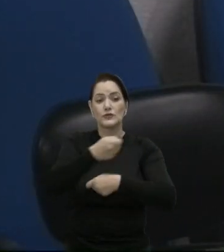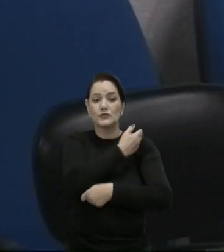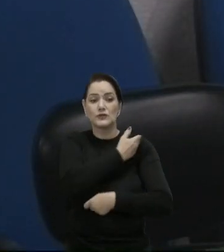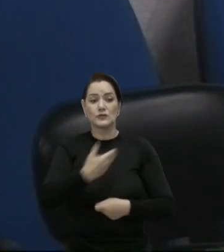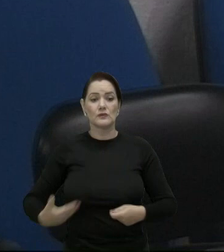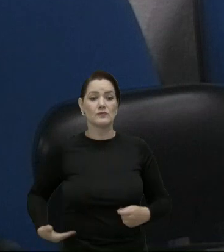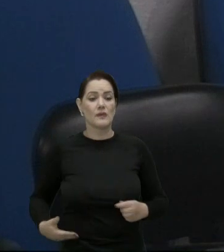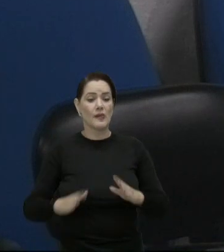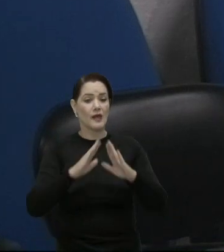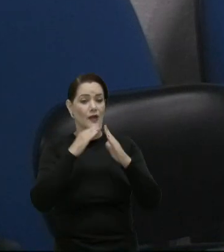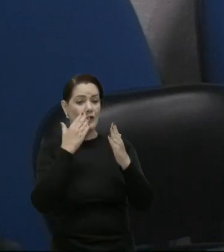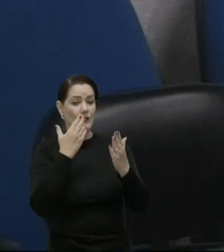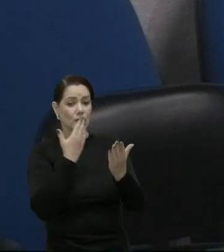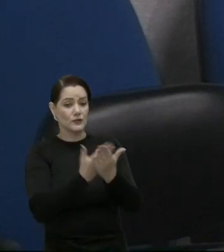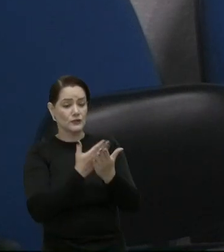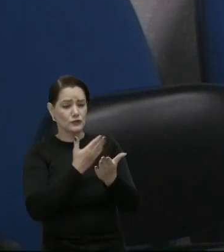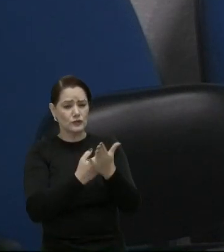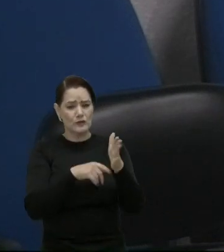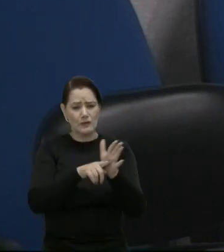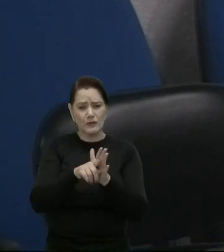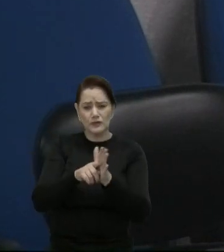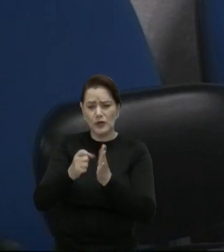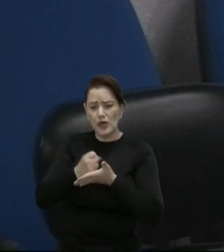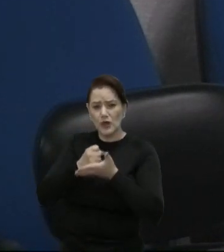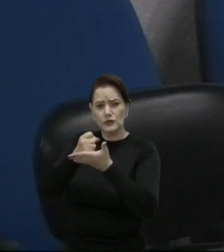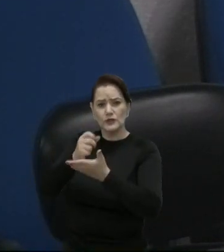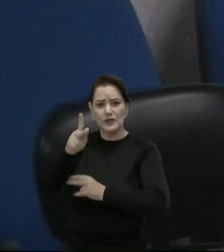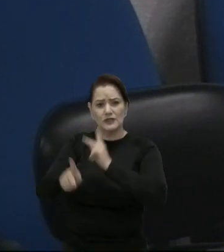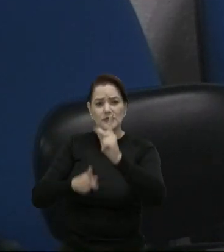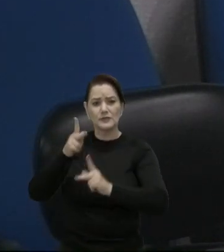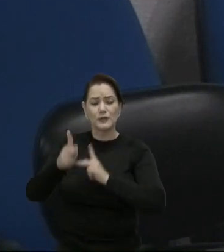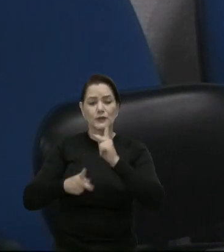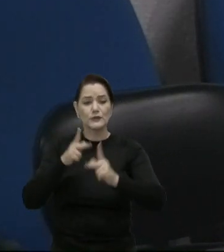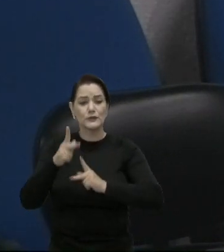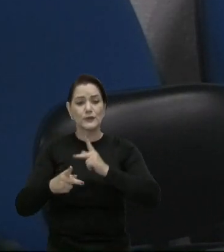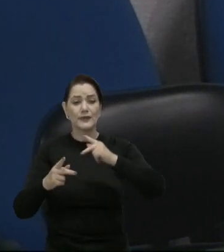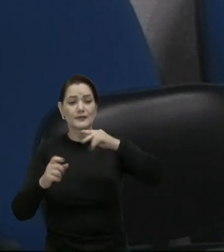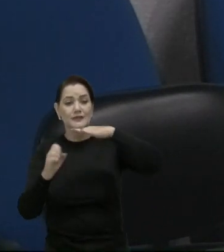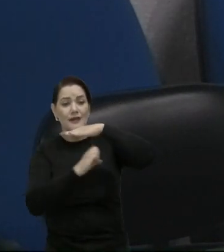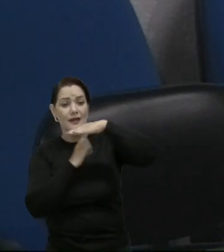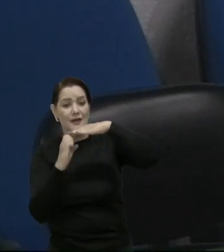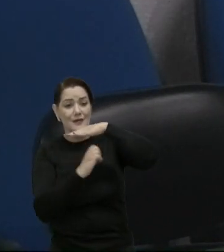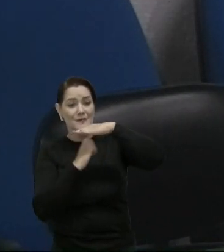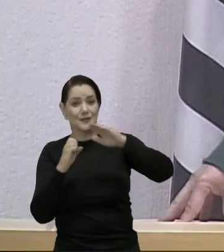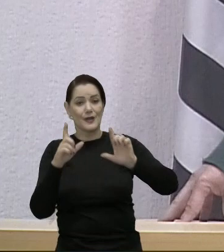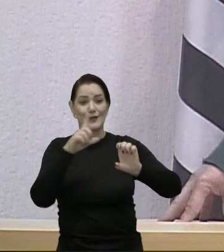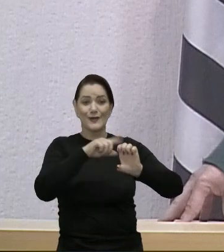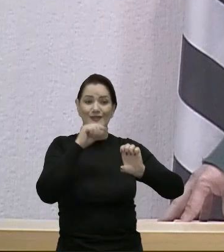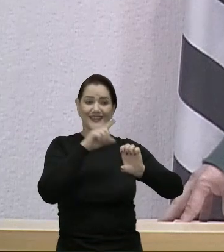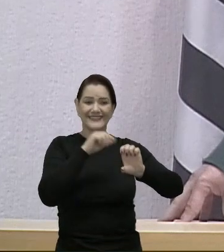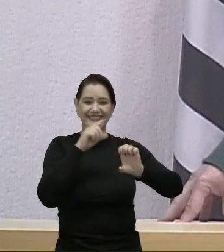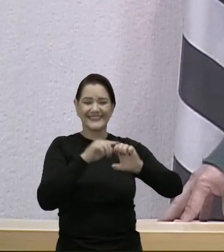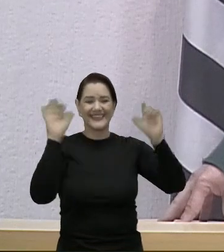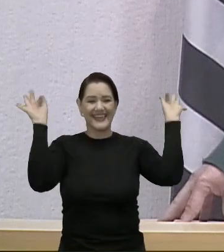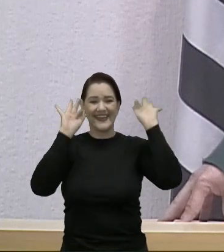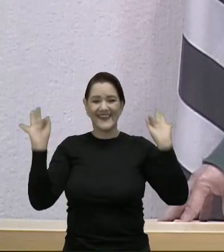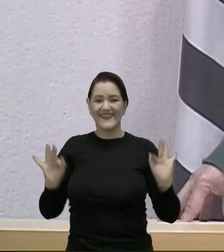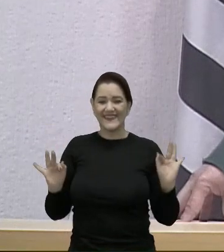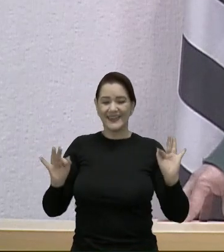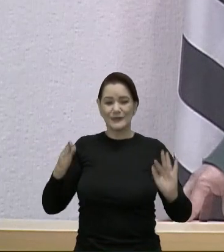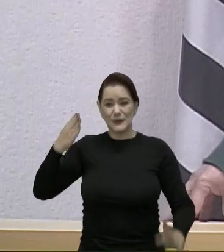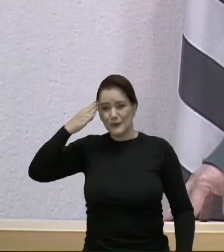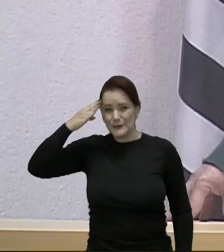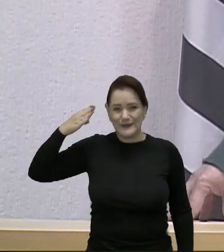as pessoas a empreenderem e fica feliz com o sucesso de todos. A você, no teu empreendimento